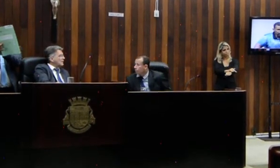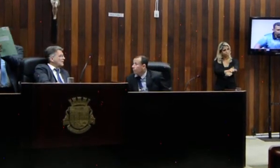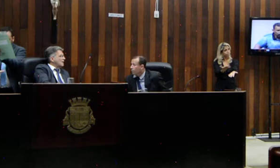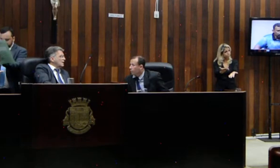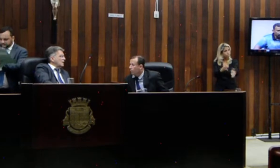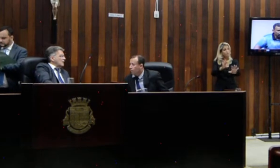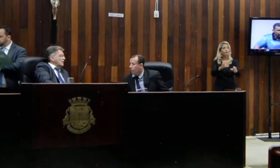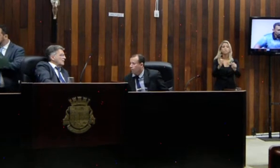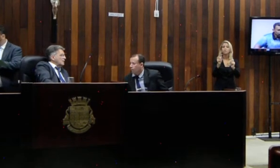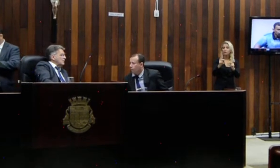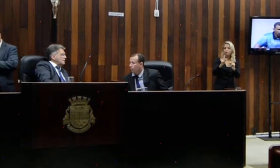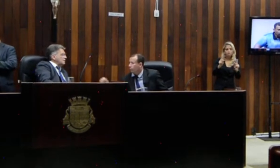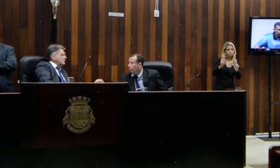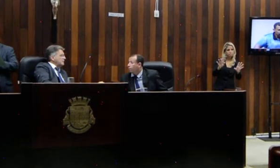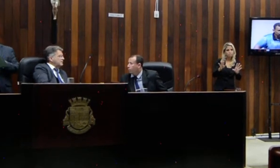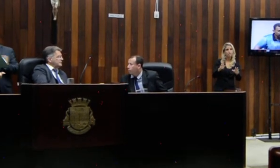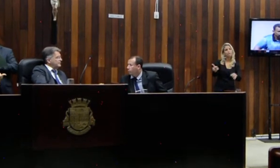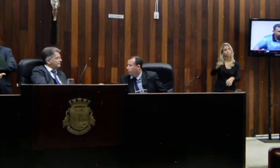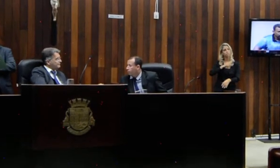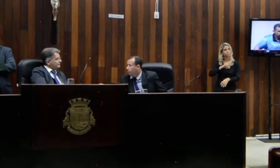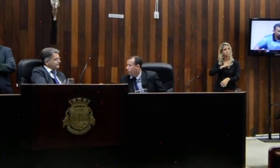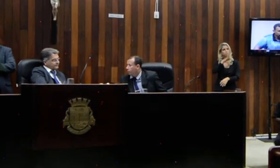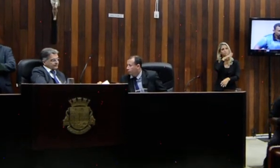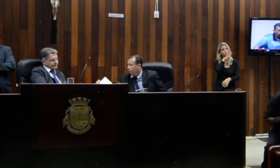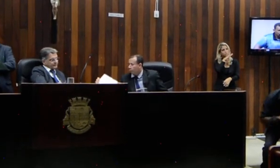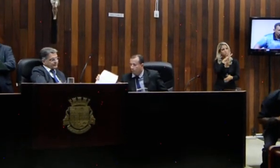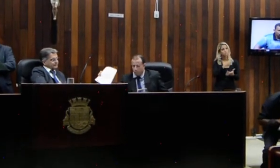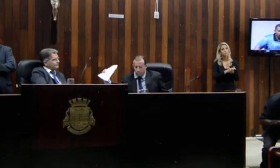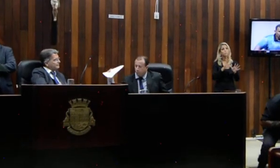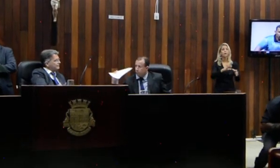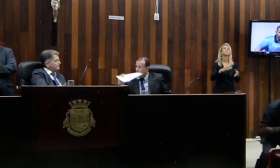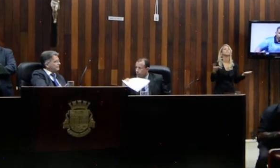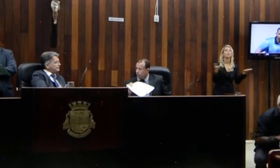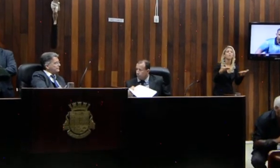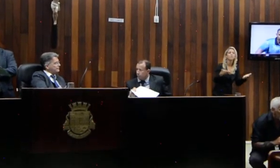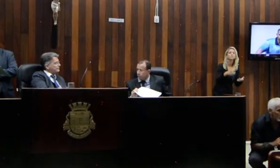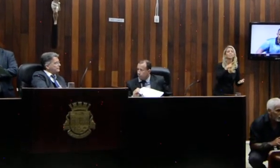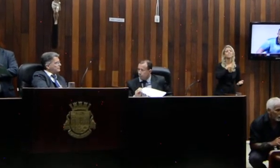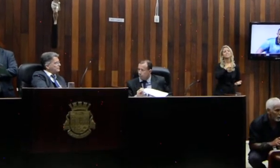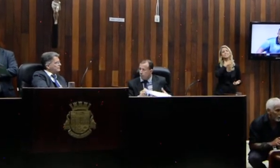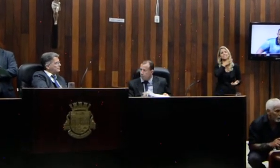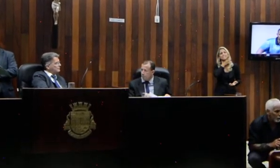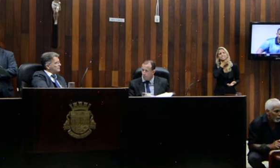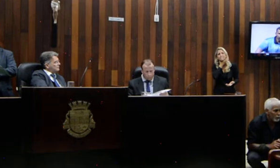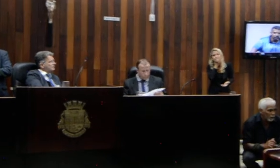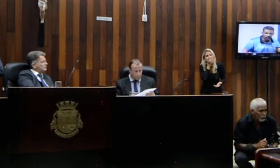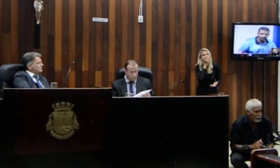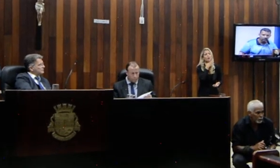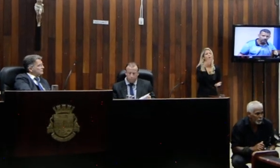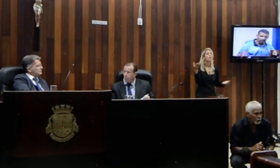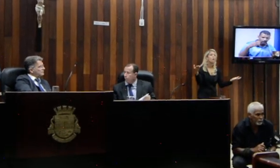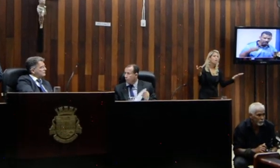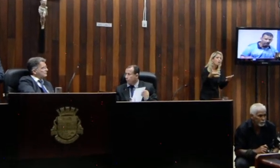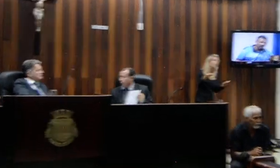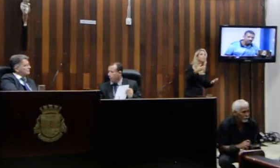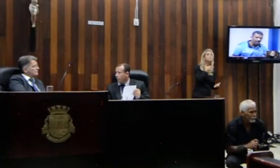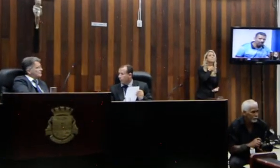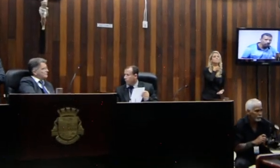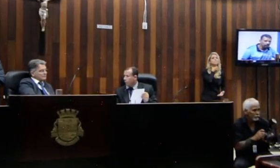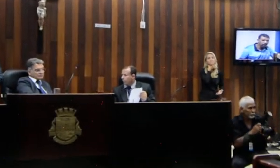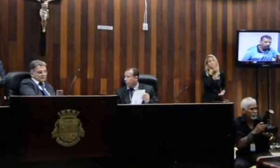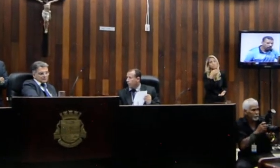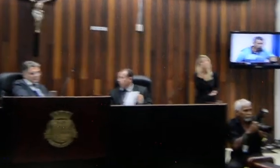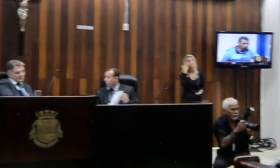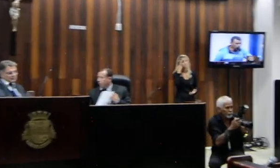já passamos por crises piores. Mas os prefeitos e governantes que já